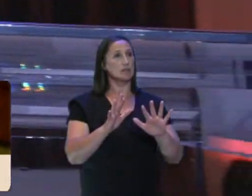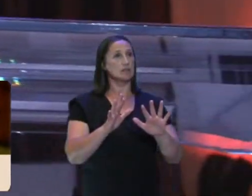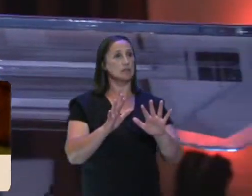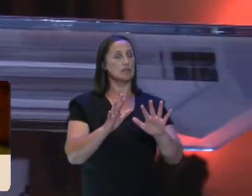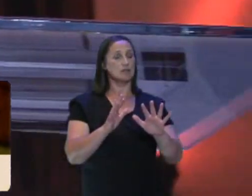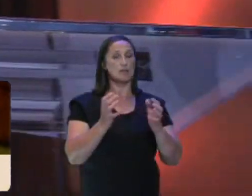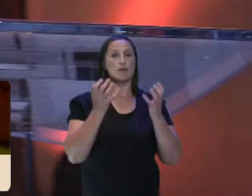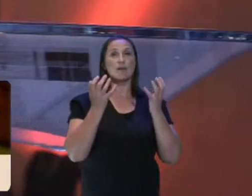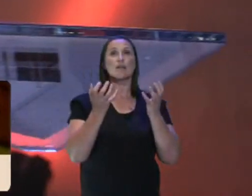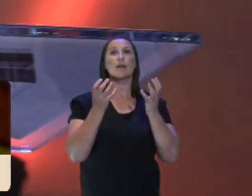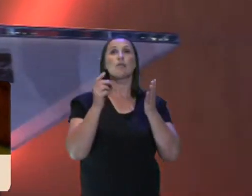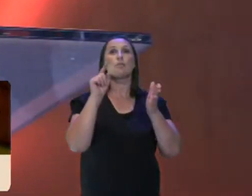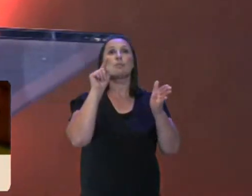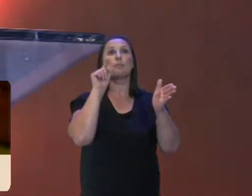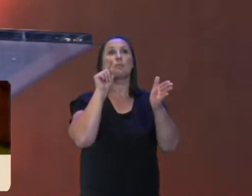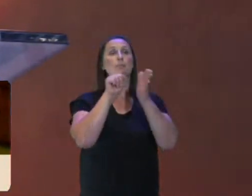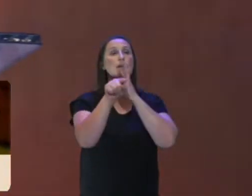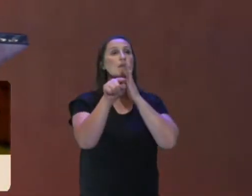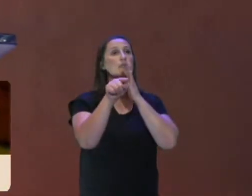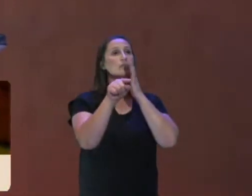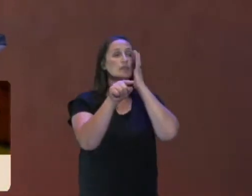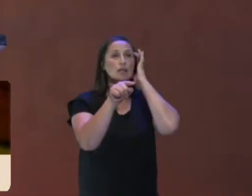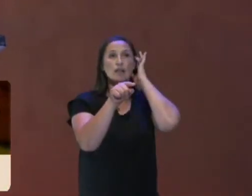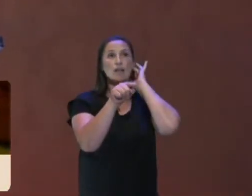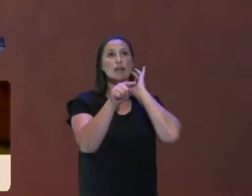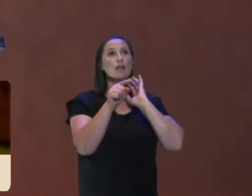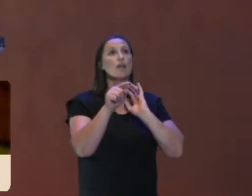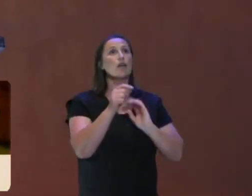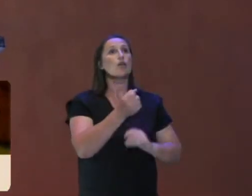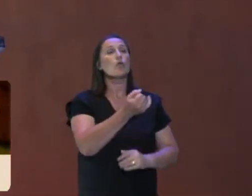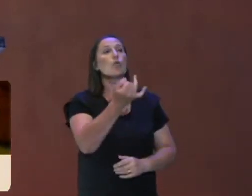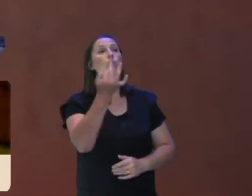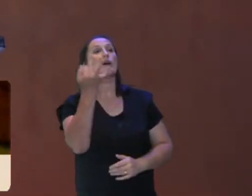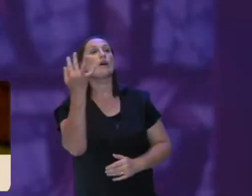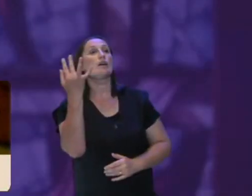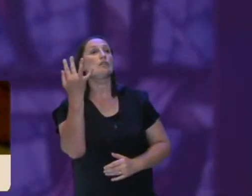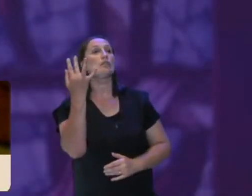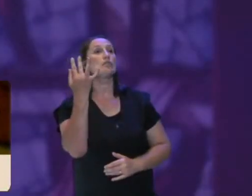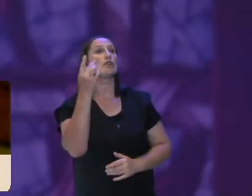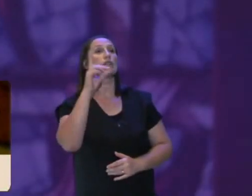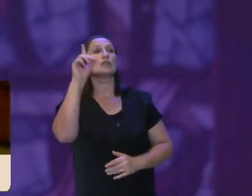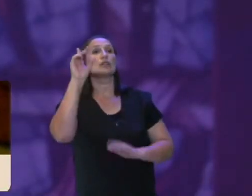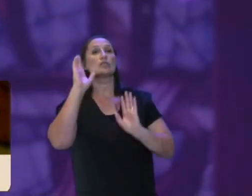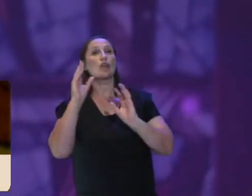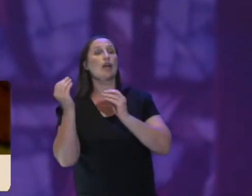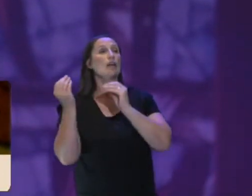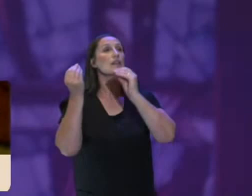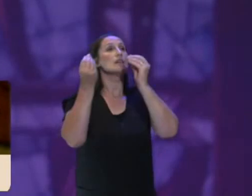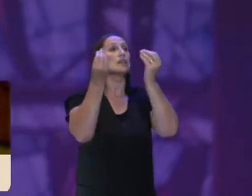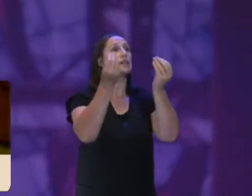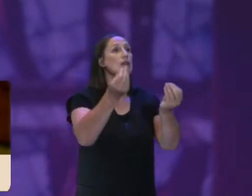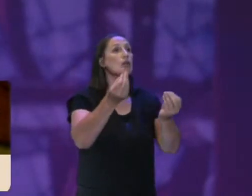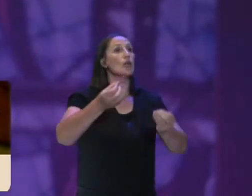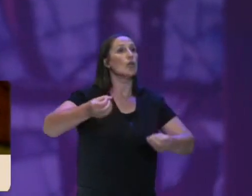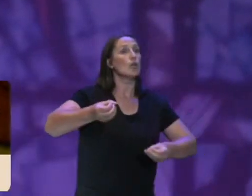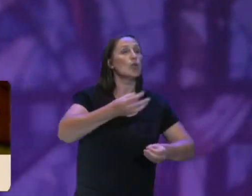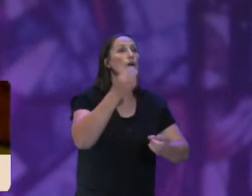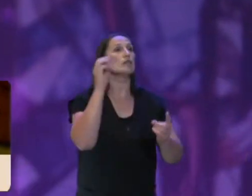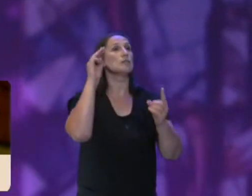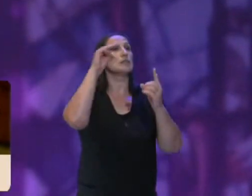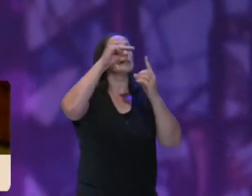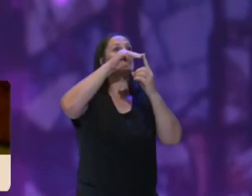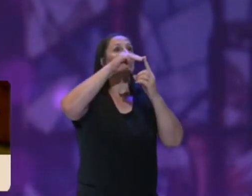Eu quero perguntar aqui, a quantos que estão aqui, Deus já deu uma nova missão? Levanta a mão